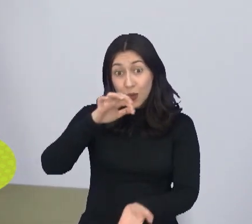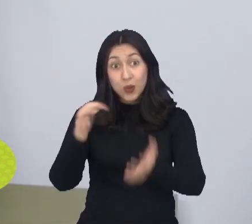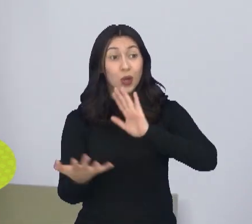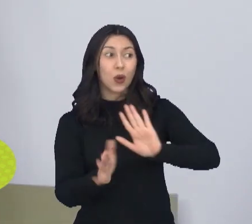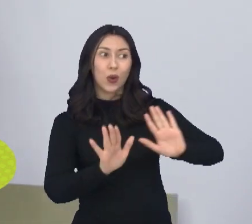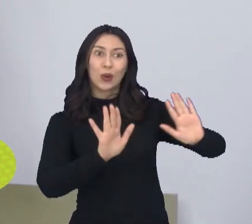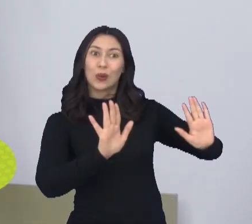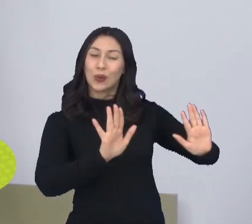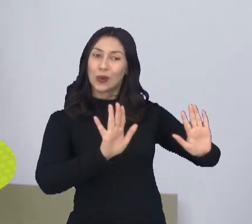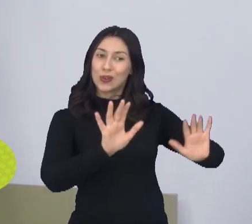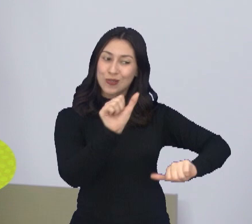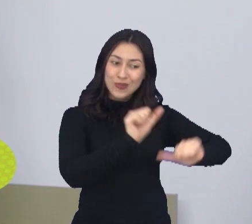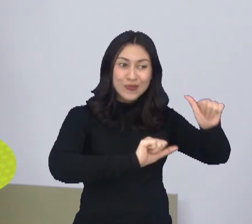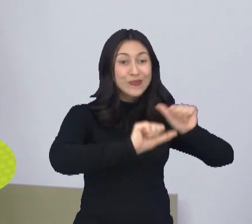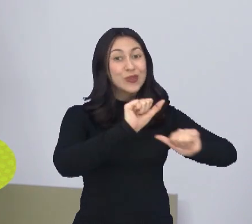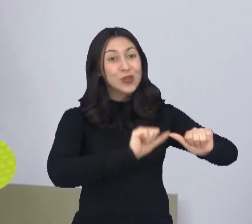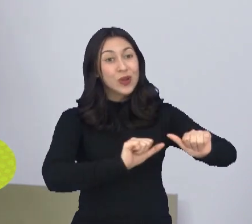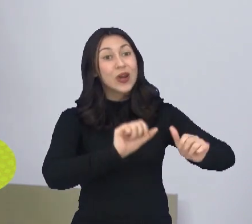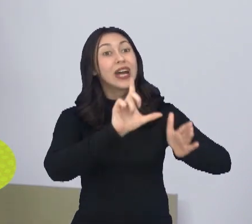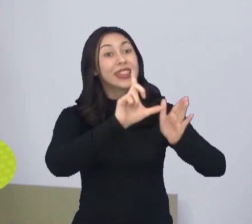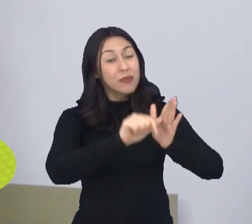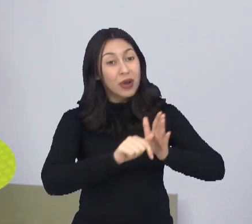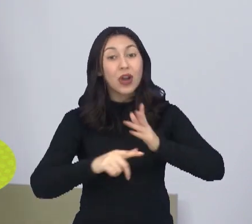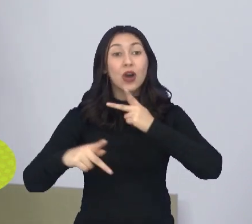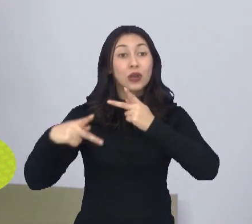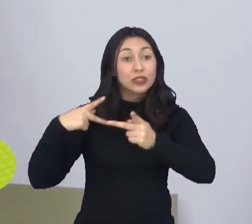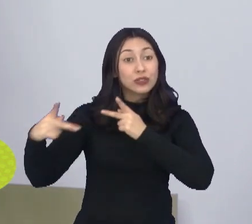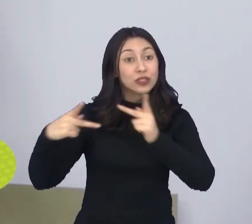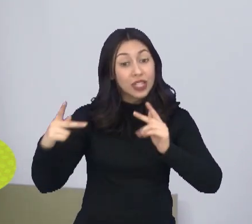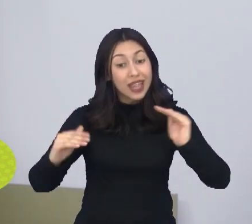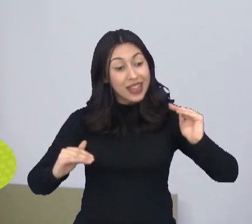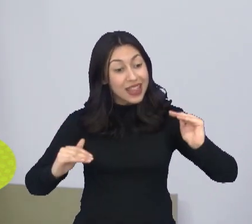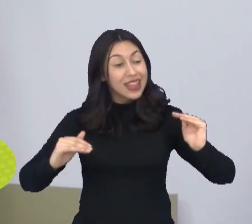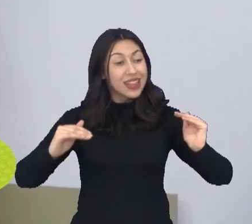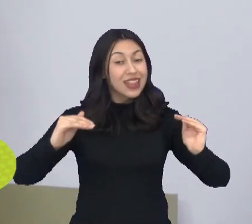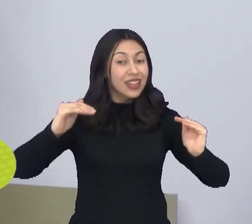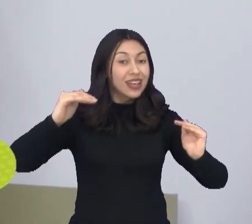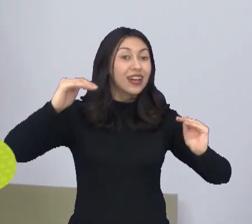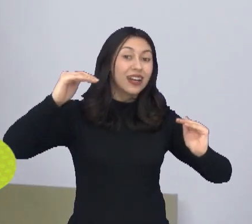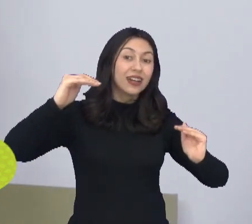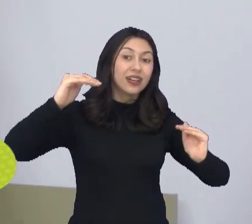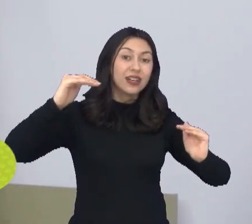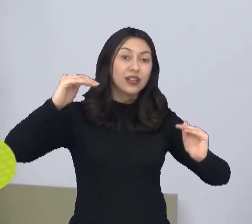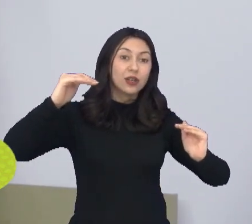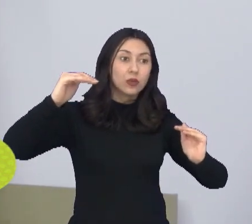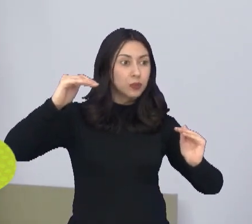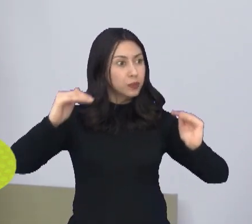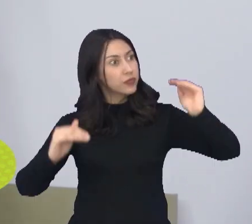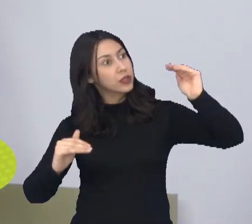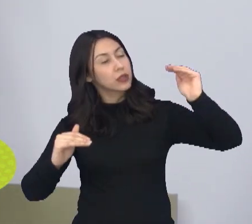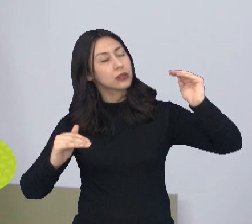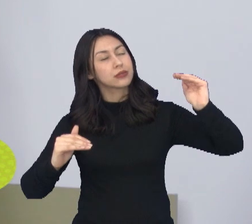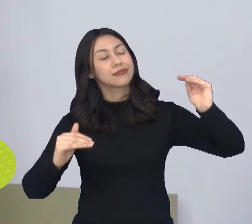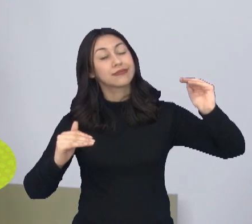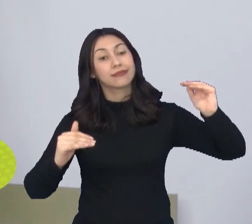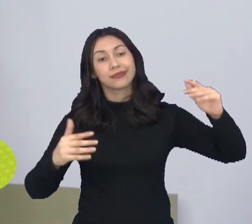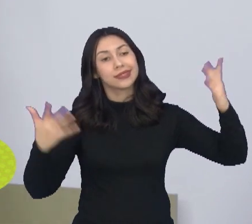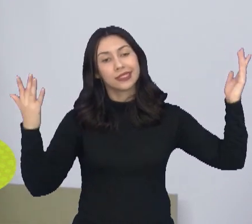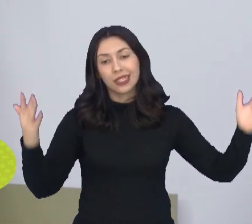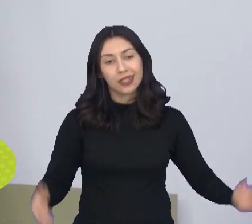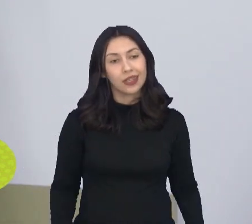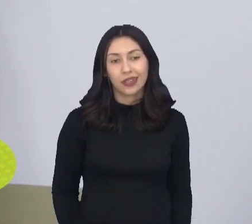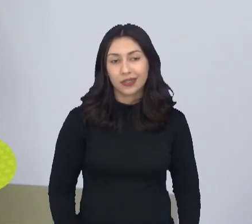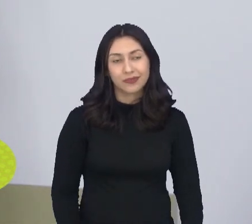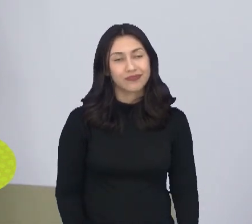já mudamos de figura. Aí quando o São José achei que ia vencer finalmente, aí tomou a virada de novo, né? Então, jogo de